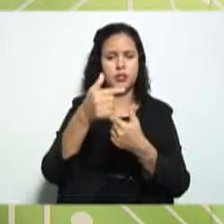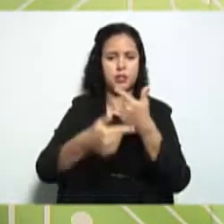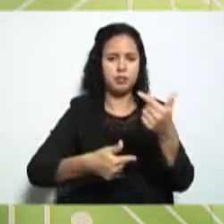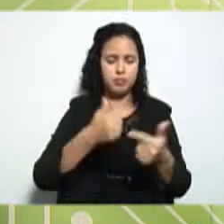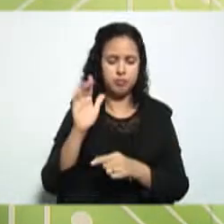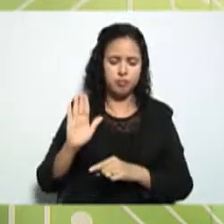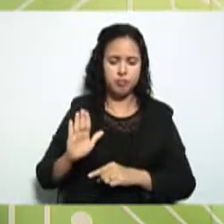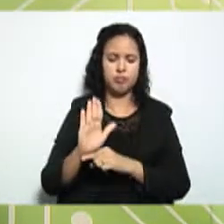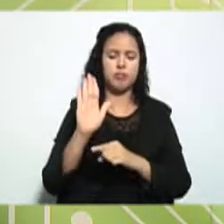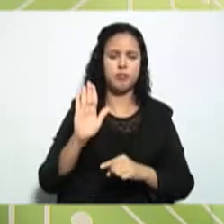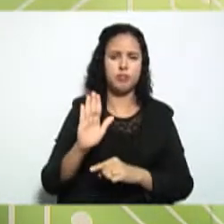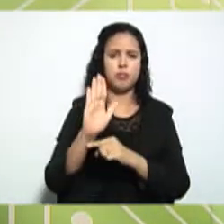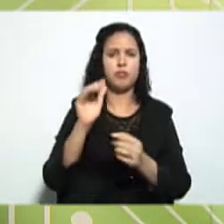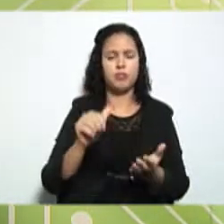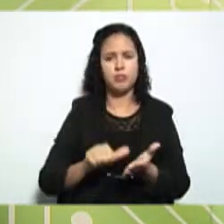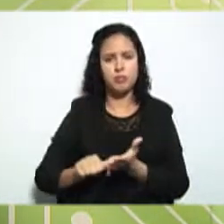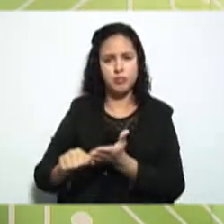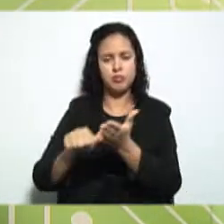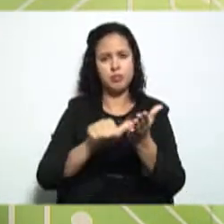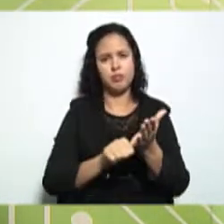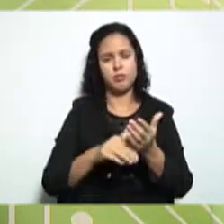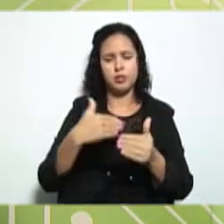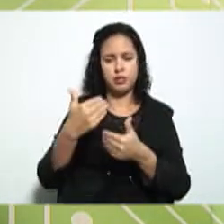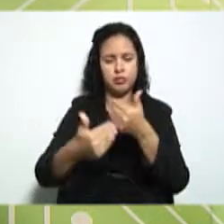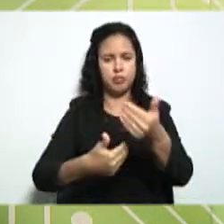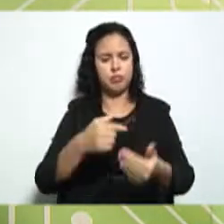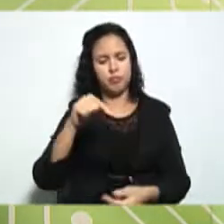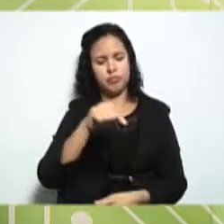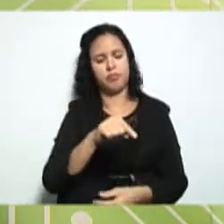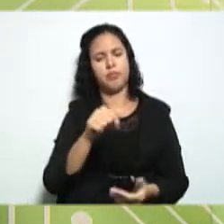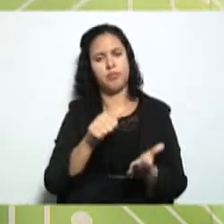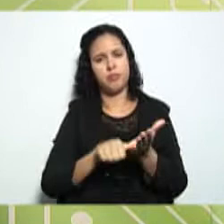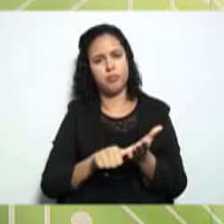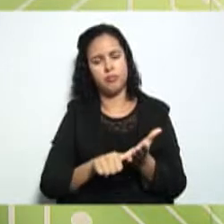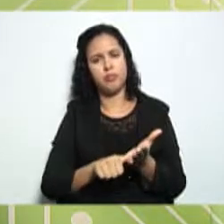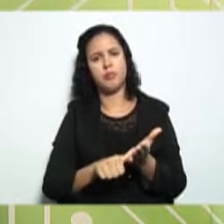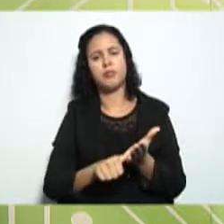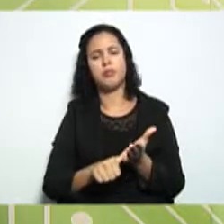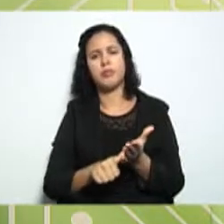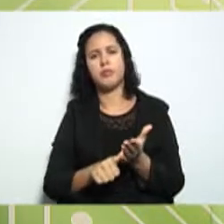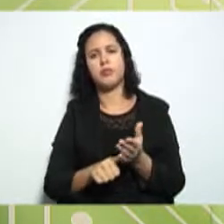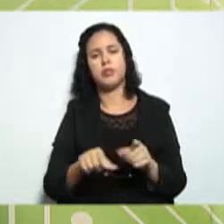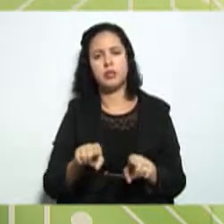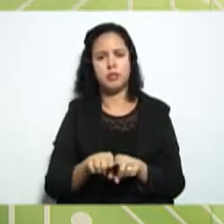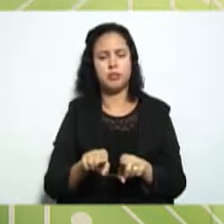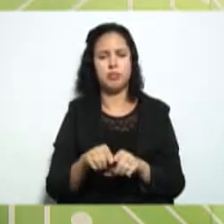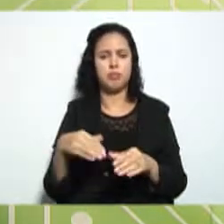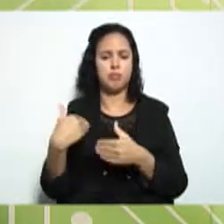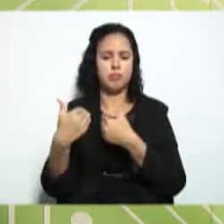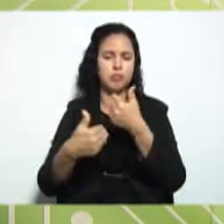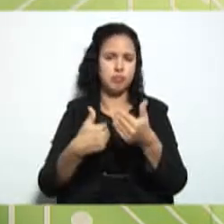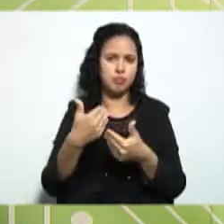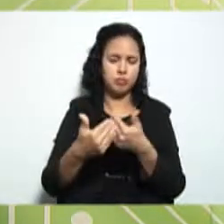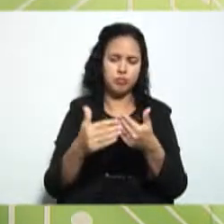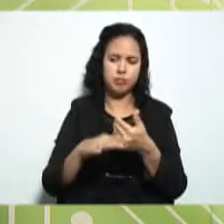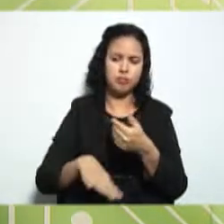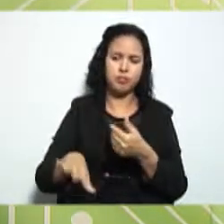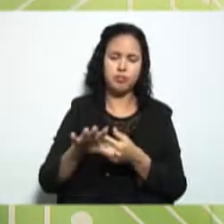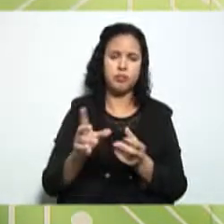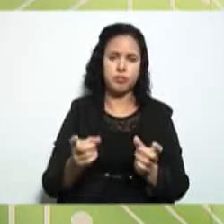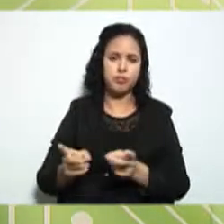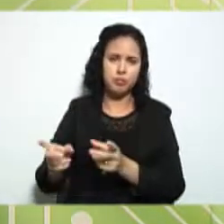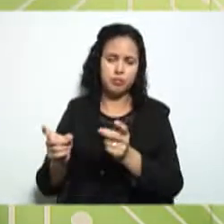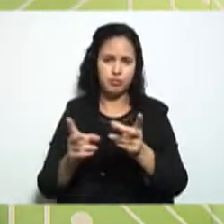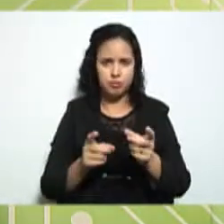cooperado, sempre na intenção de desenvolver o cooperado, de dar melhores condições de sustentabilidade, desenvolvimento comercial para o